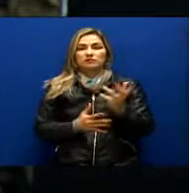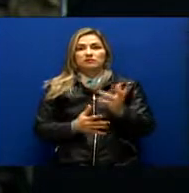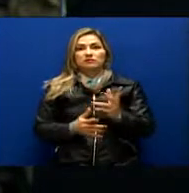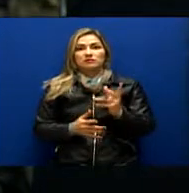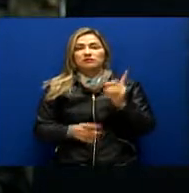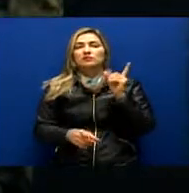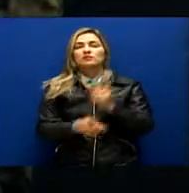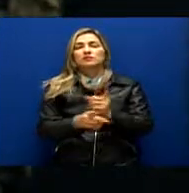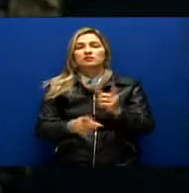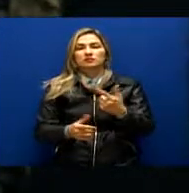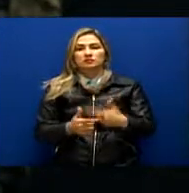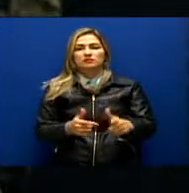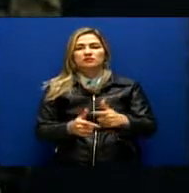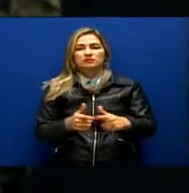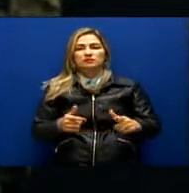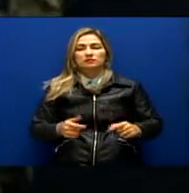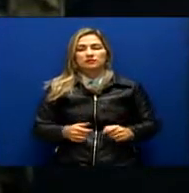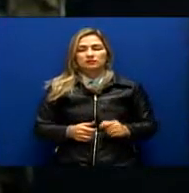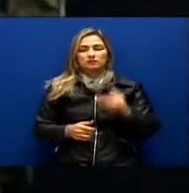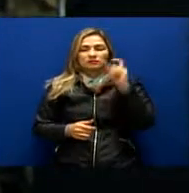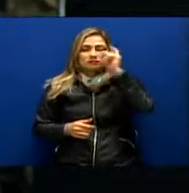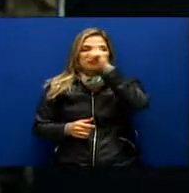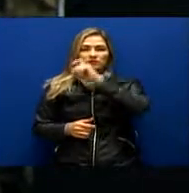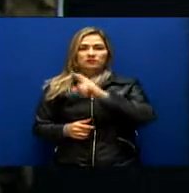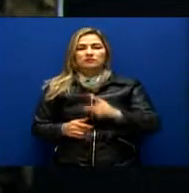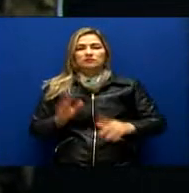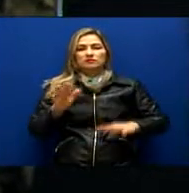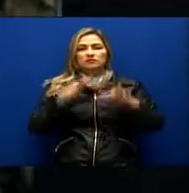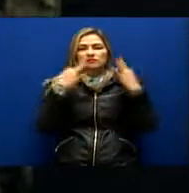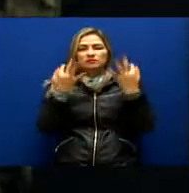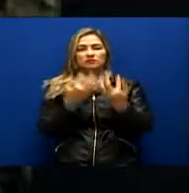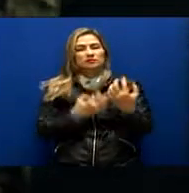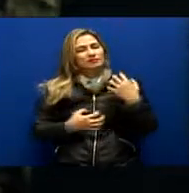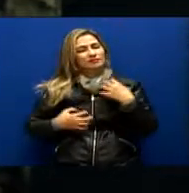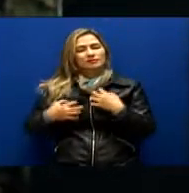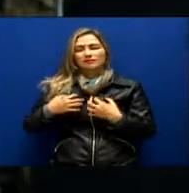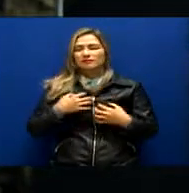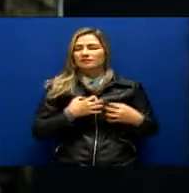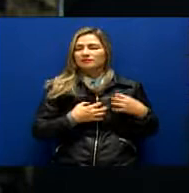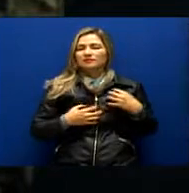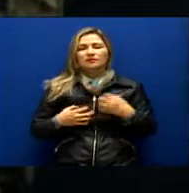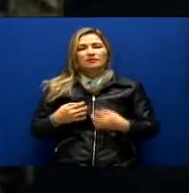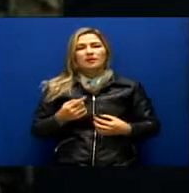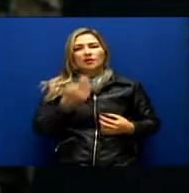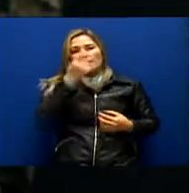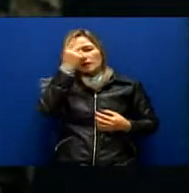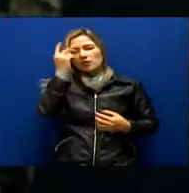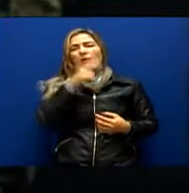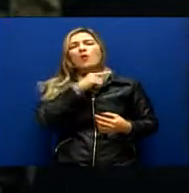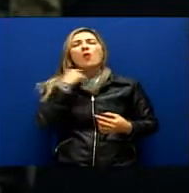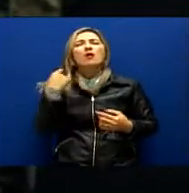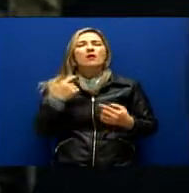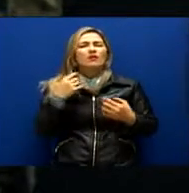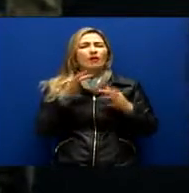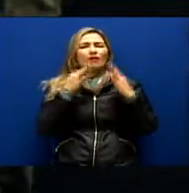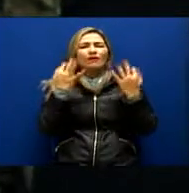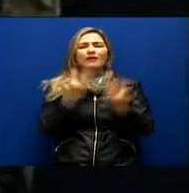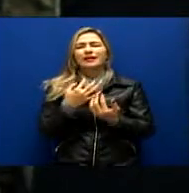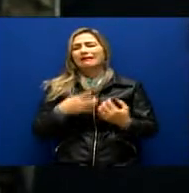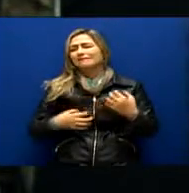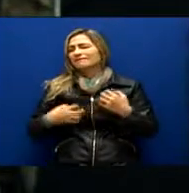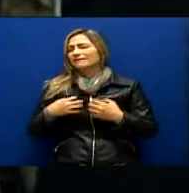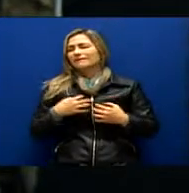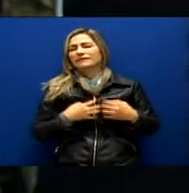situação de dificuldade na hora, no momento da dor, no momento da hora de perder um ente querido, não conseguir o benefício, né,